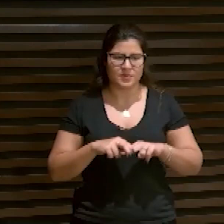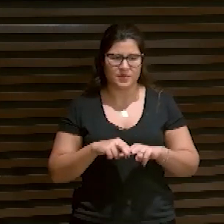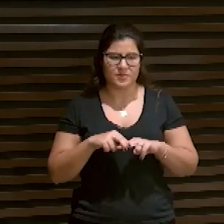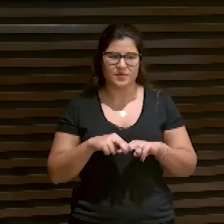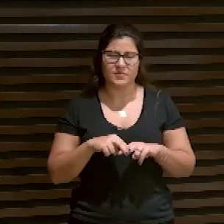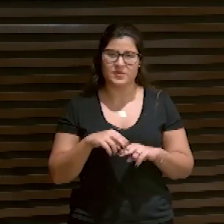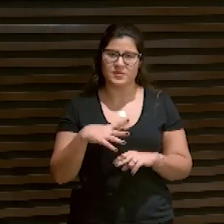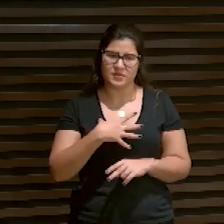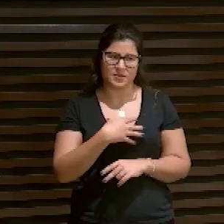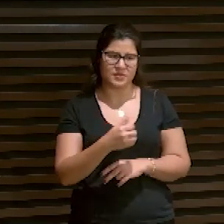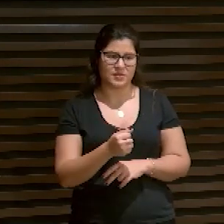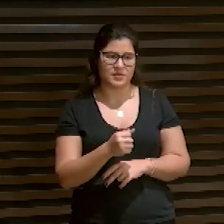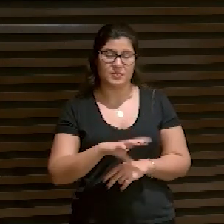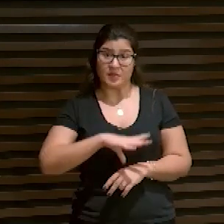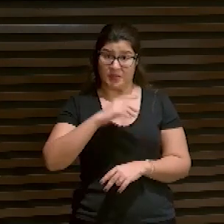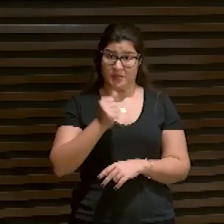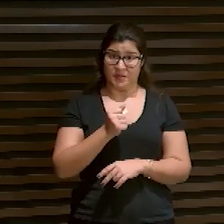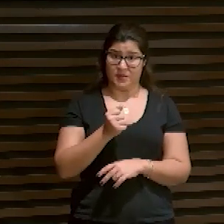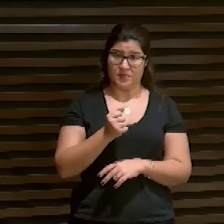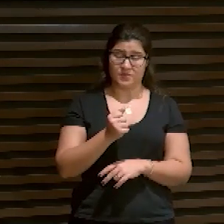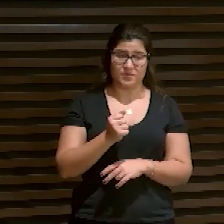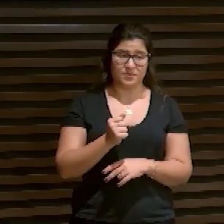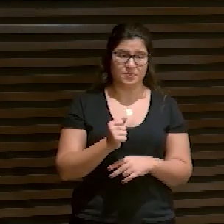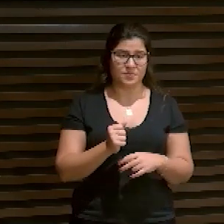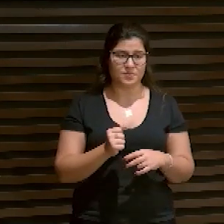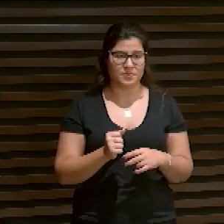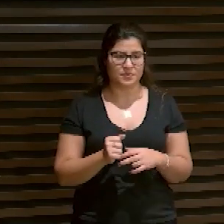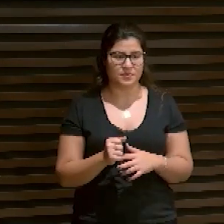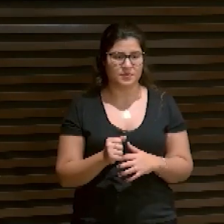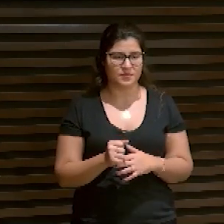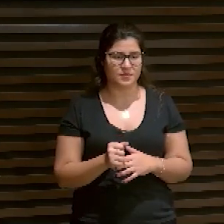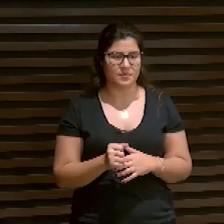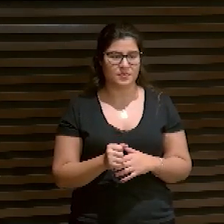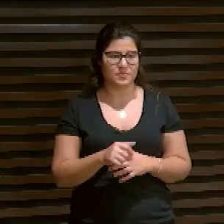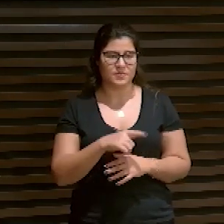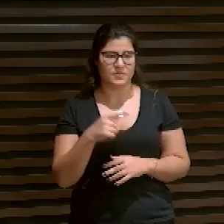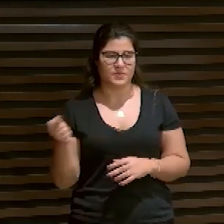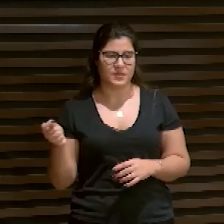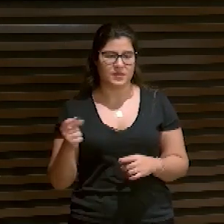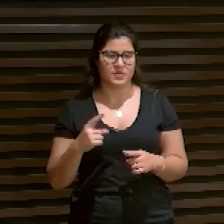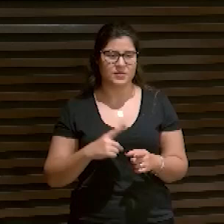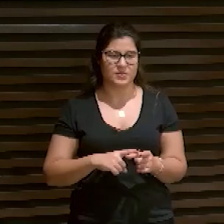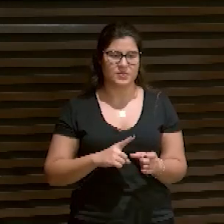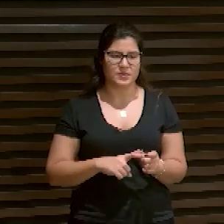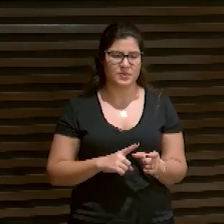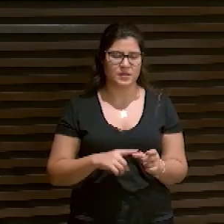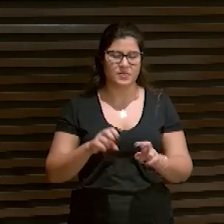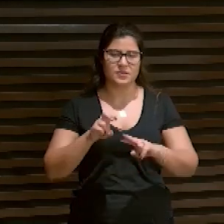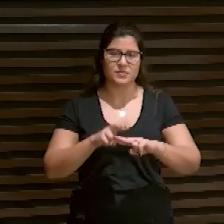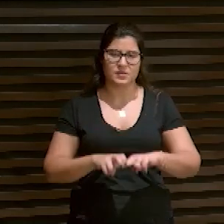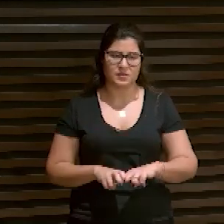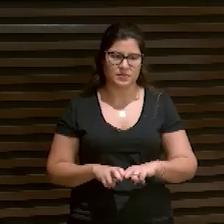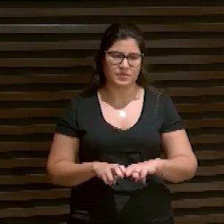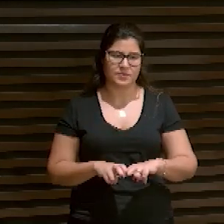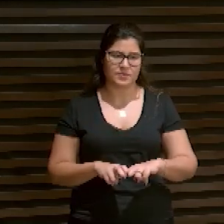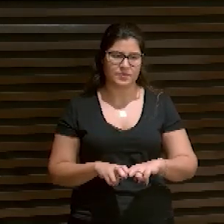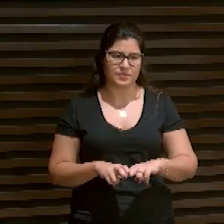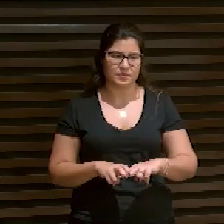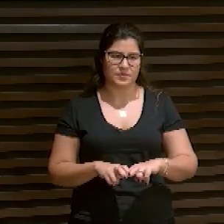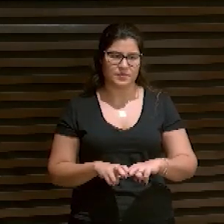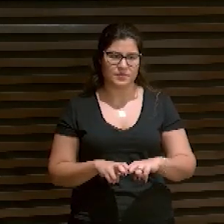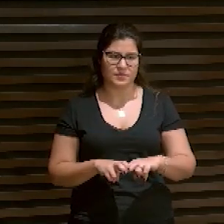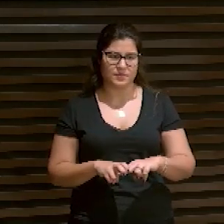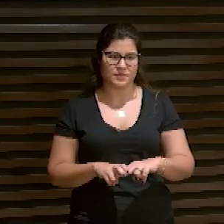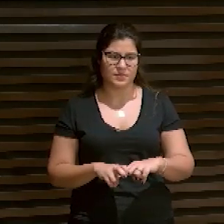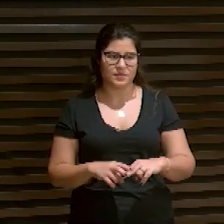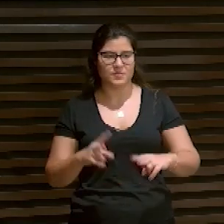da cidade e assentou-se ao oriente da mesma. E ali fez uma enramada e repousou debaixo